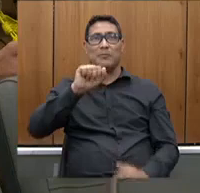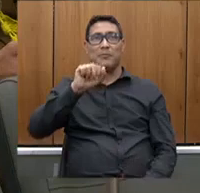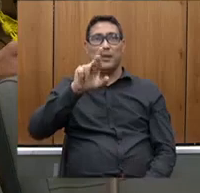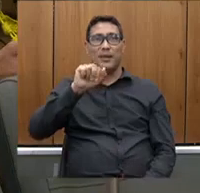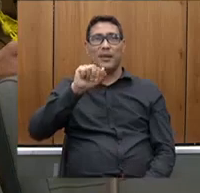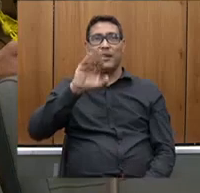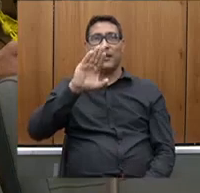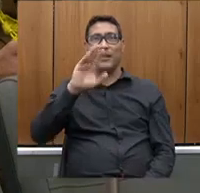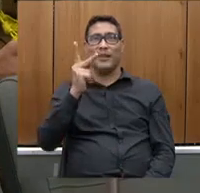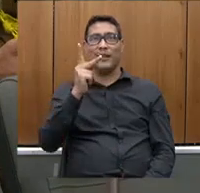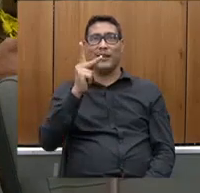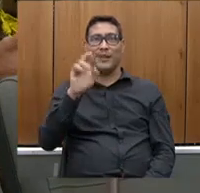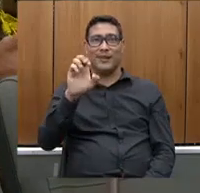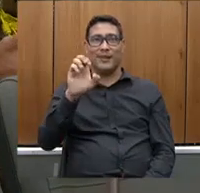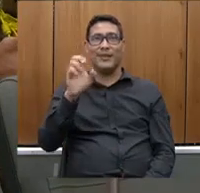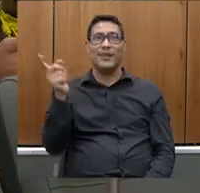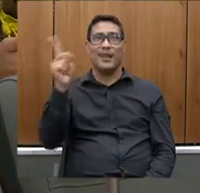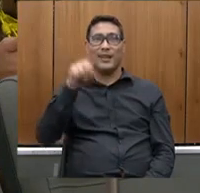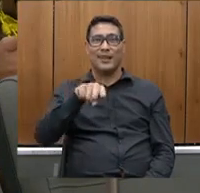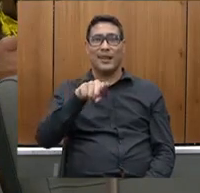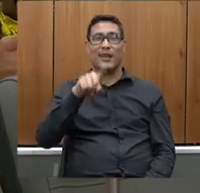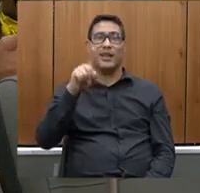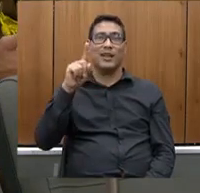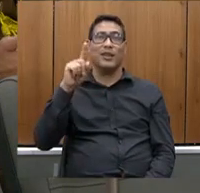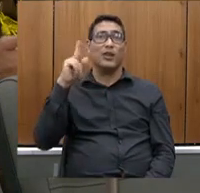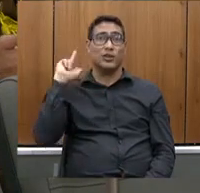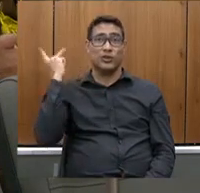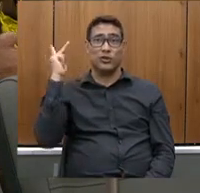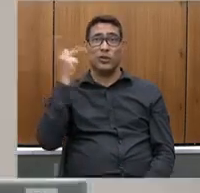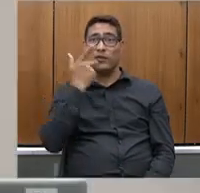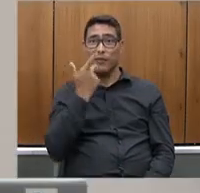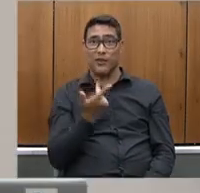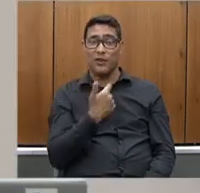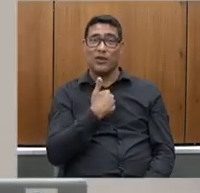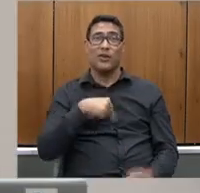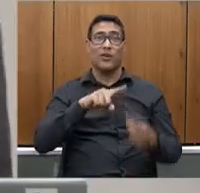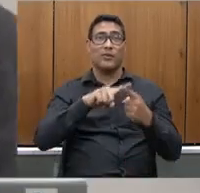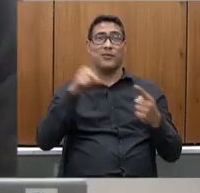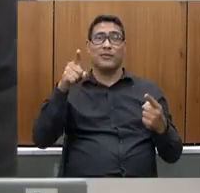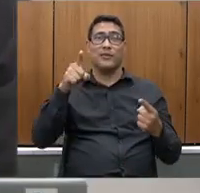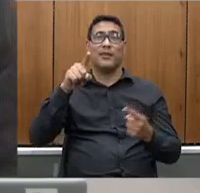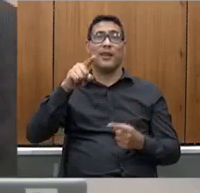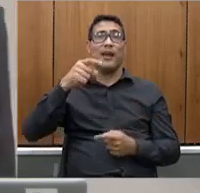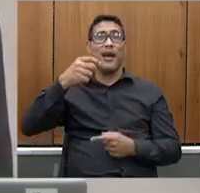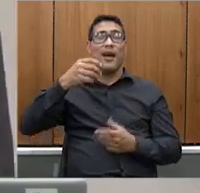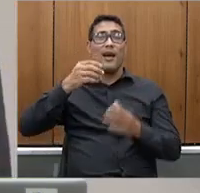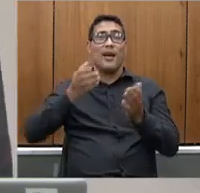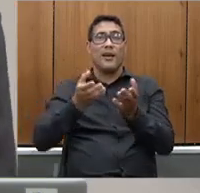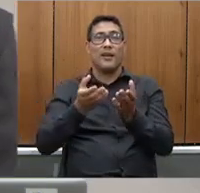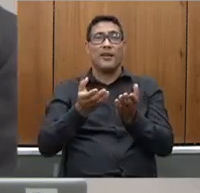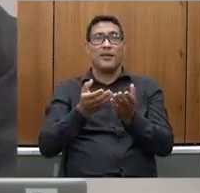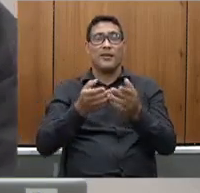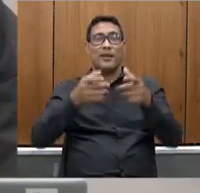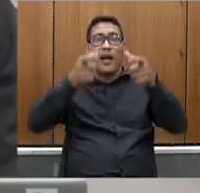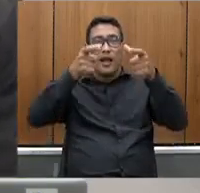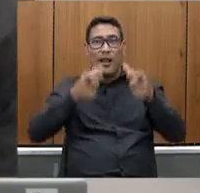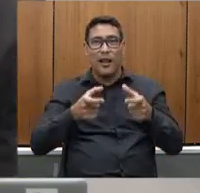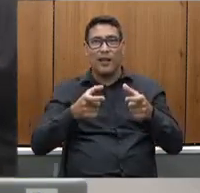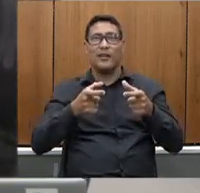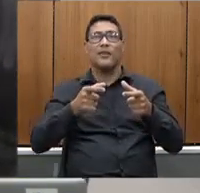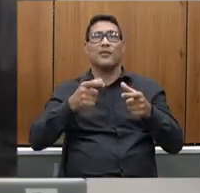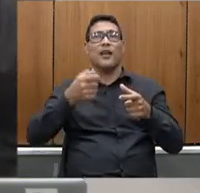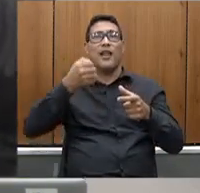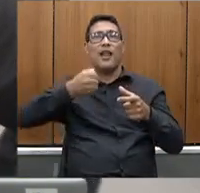aquela historinha que o coronel Giovani contou aquela vez da lata de leite de doce né Comandante até achar essa parte